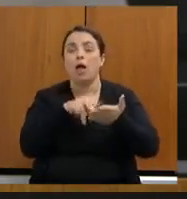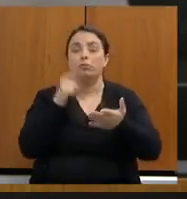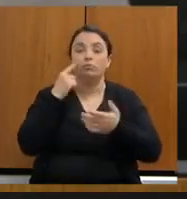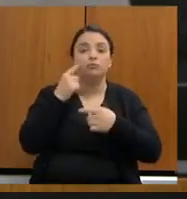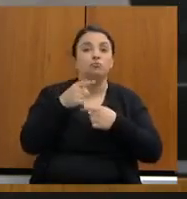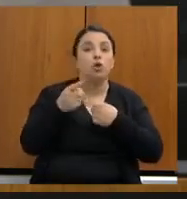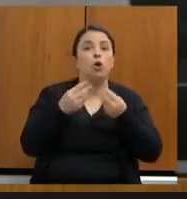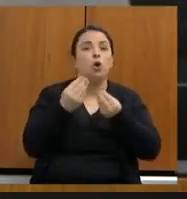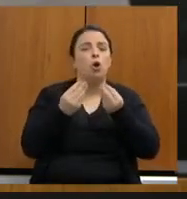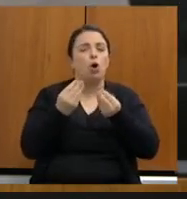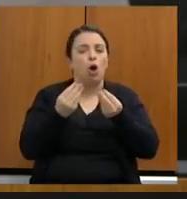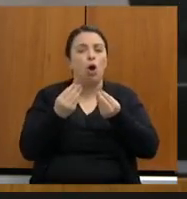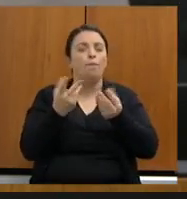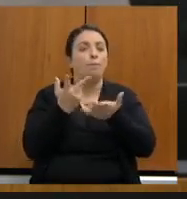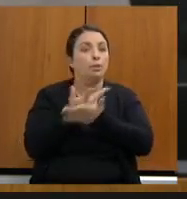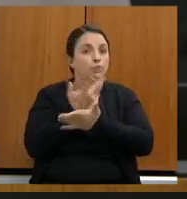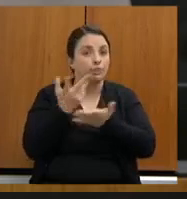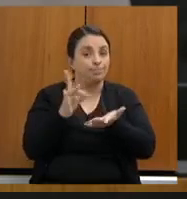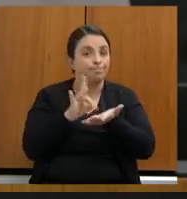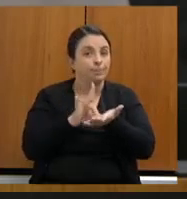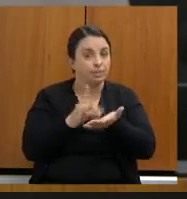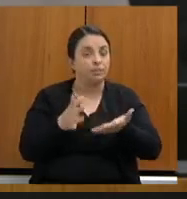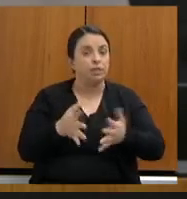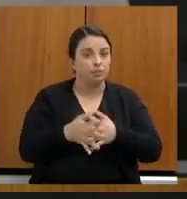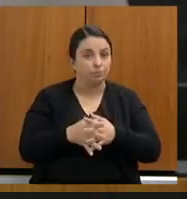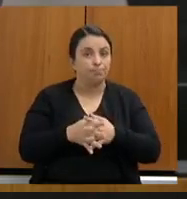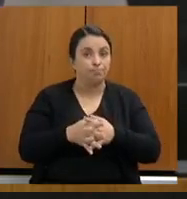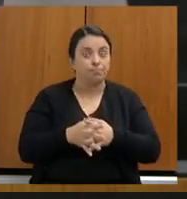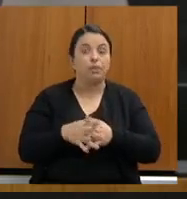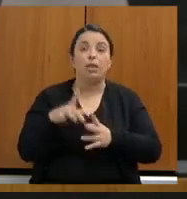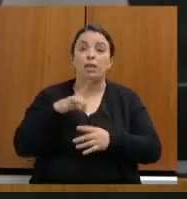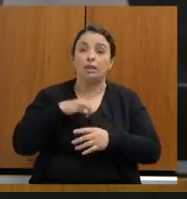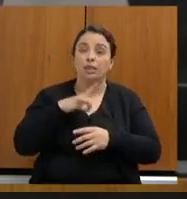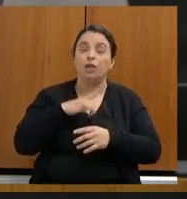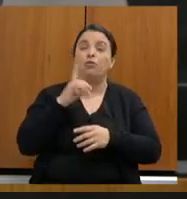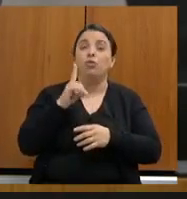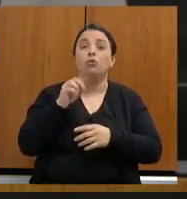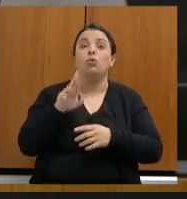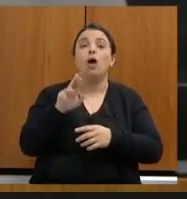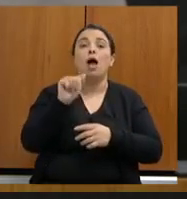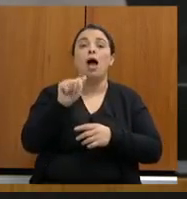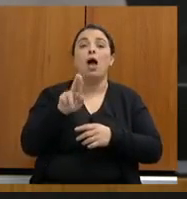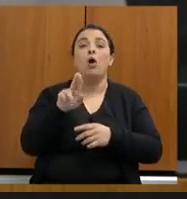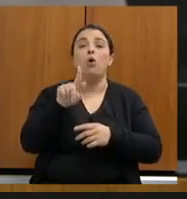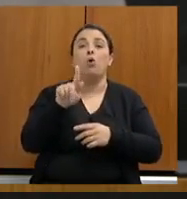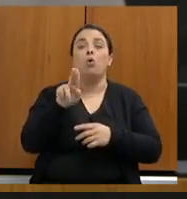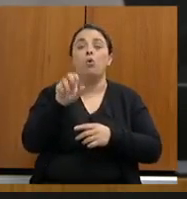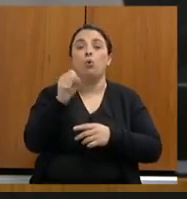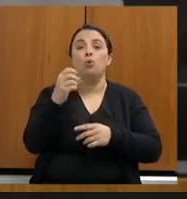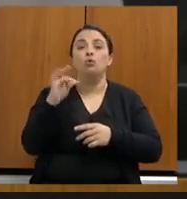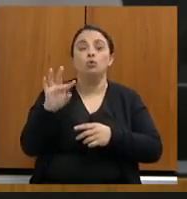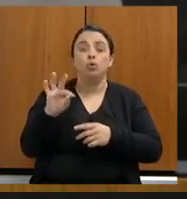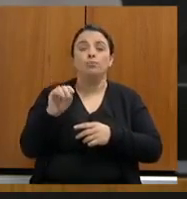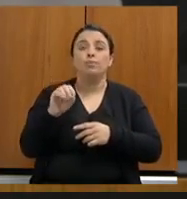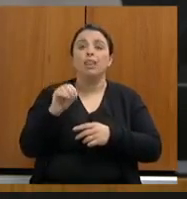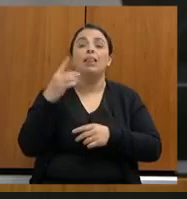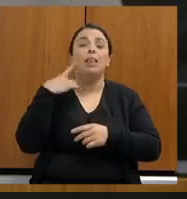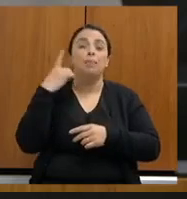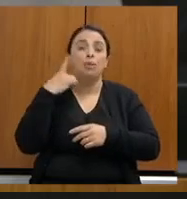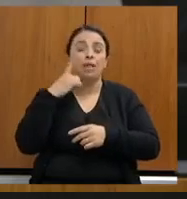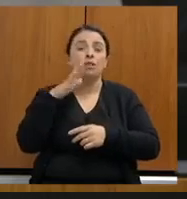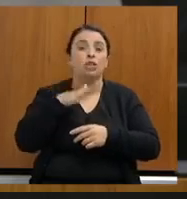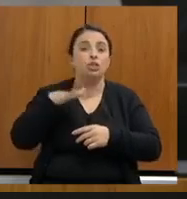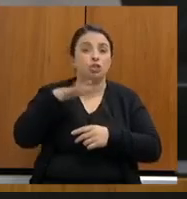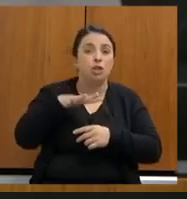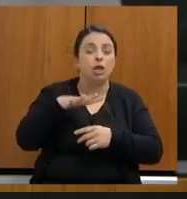deputada Ana Paula e trouxemos aqui o doutor Augusto delegado Regional de Nanuque o tenente-coronel Guilherme